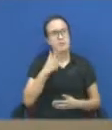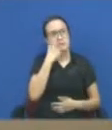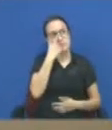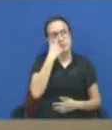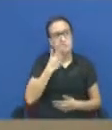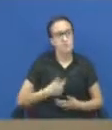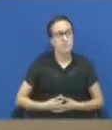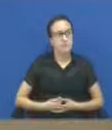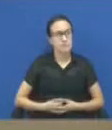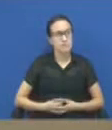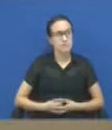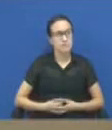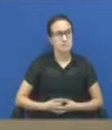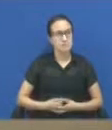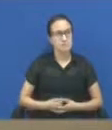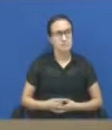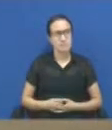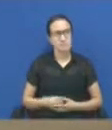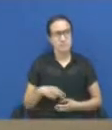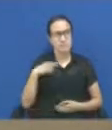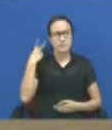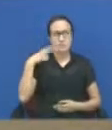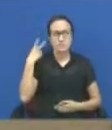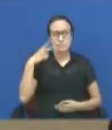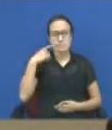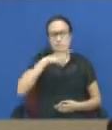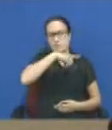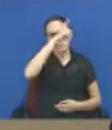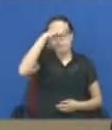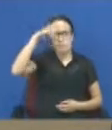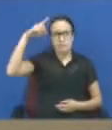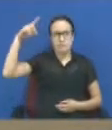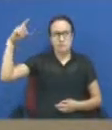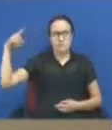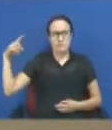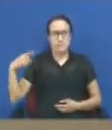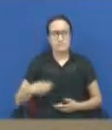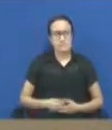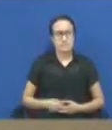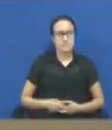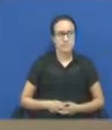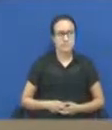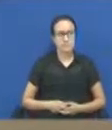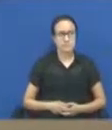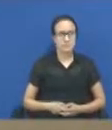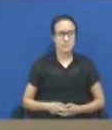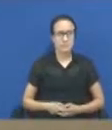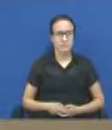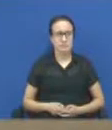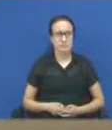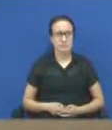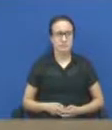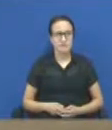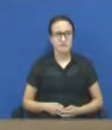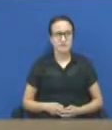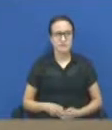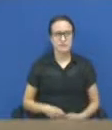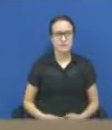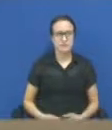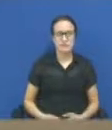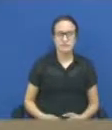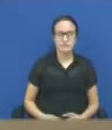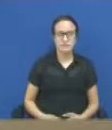vereador? A palavra é a vereadora Mayra. Senhor presidente, nobres colegas, eu acho que eu entendi